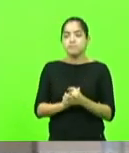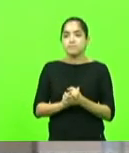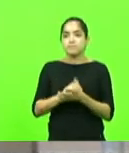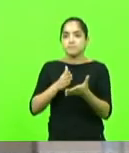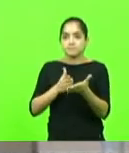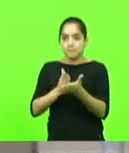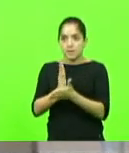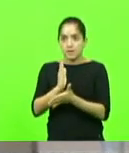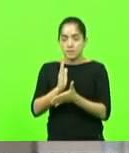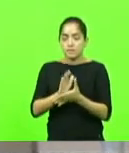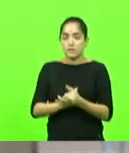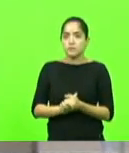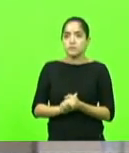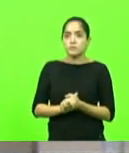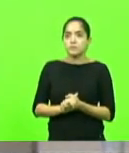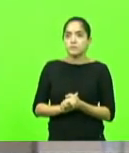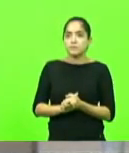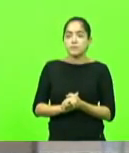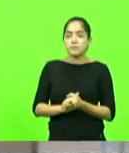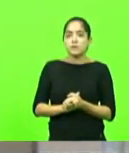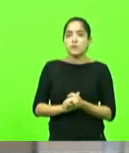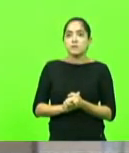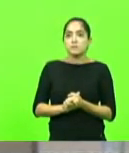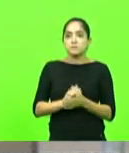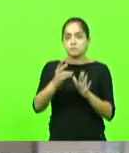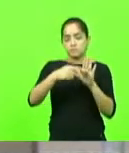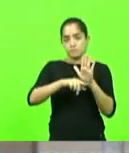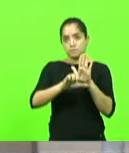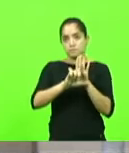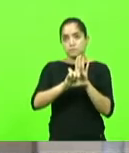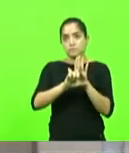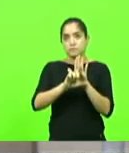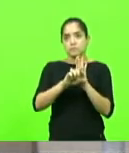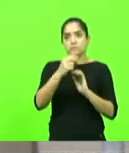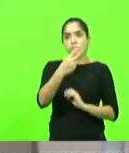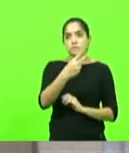Aprovado por unanimidade. Votação da redação final do projeto de lei